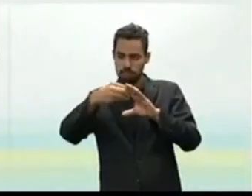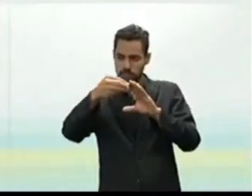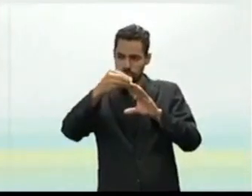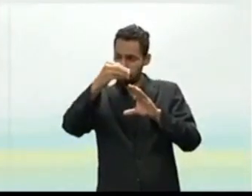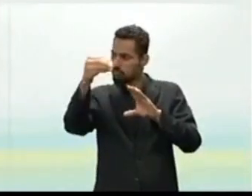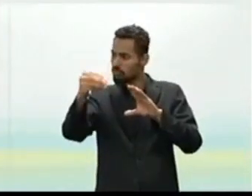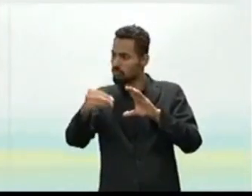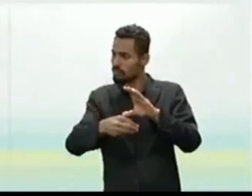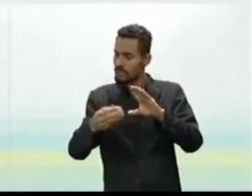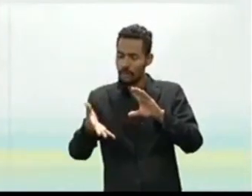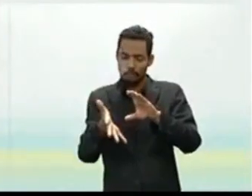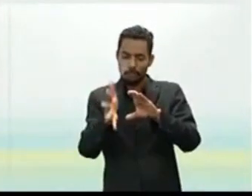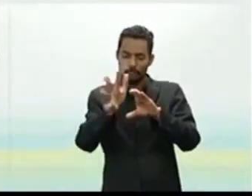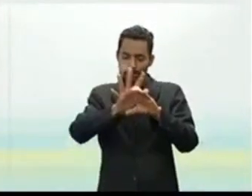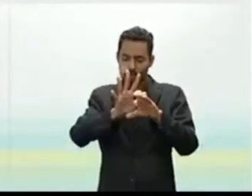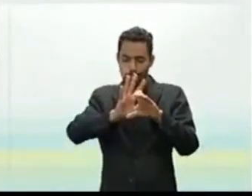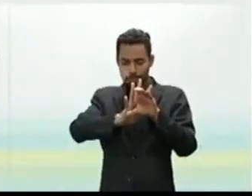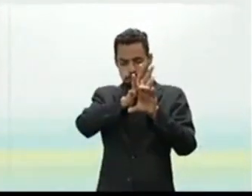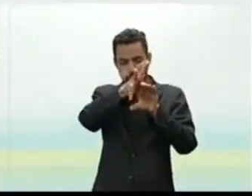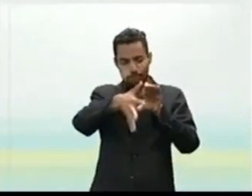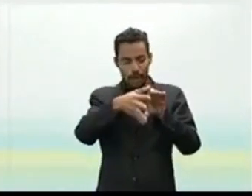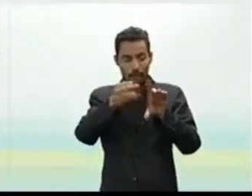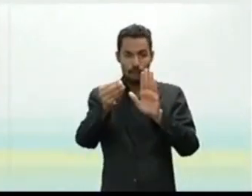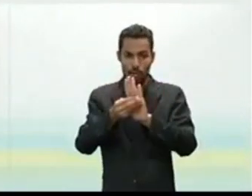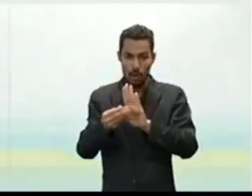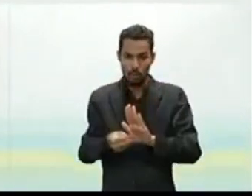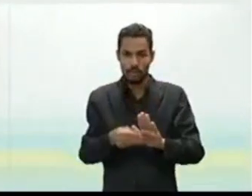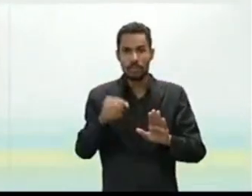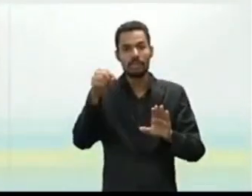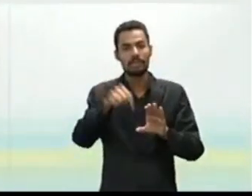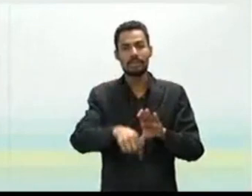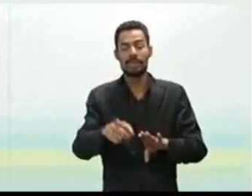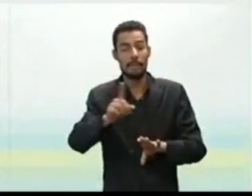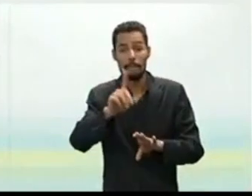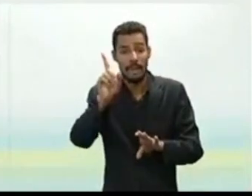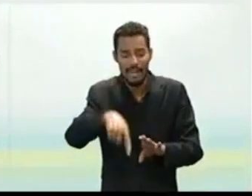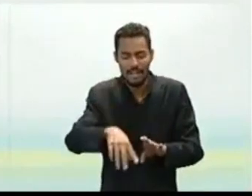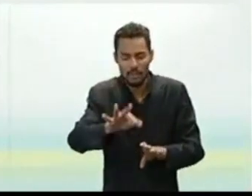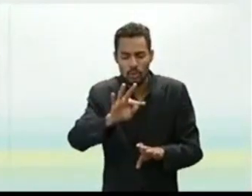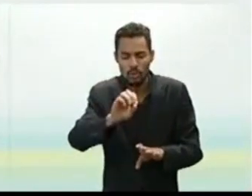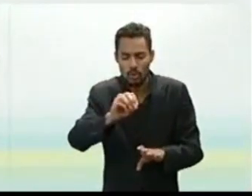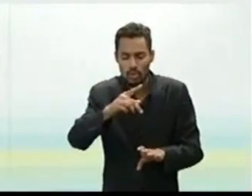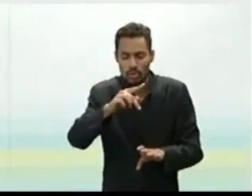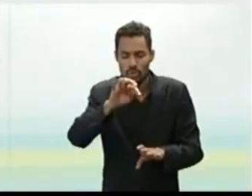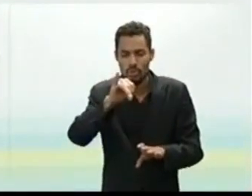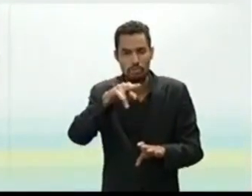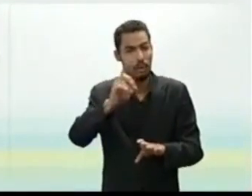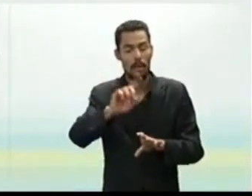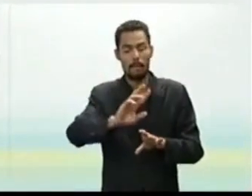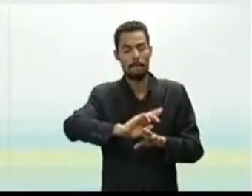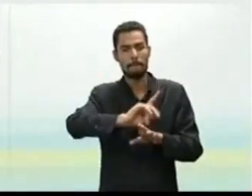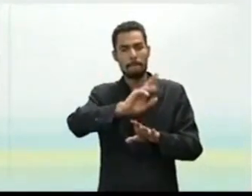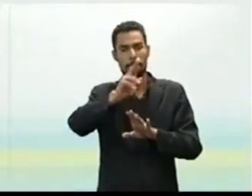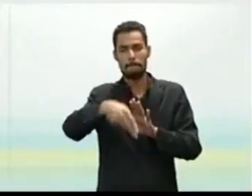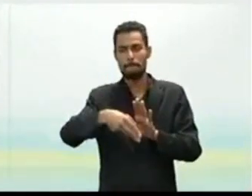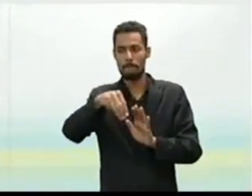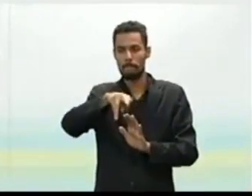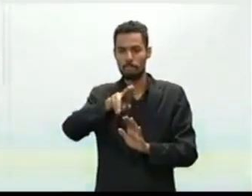a função de cobrir aquele espaço que ficou faltando. Então, mas elas não são totipotentes, elas são só multipotentes.